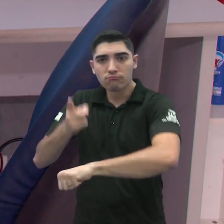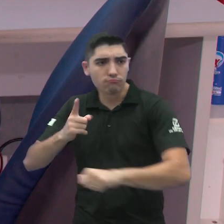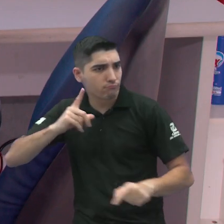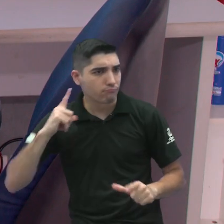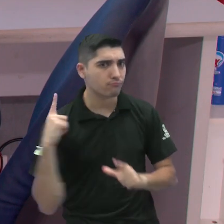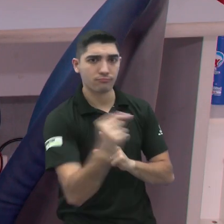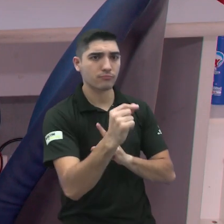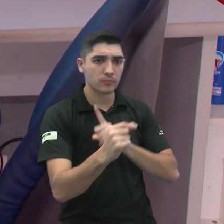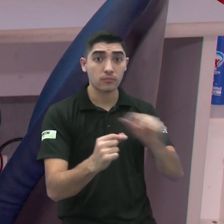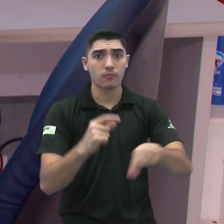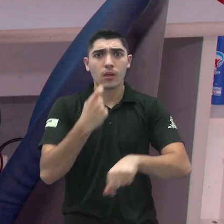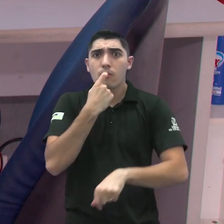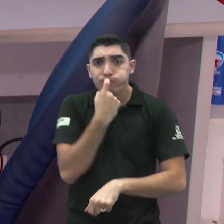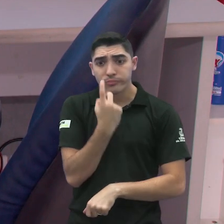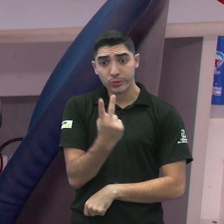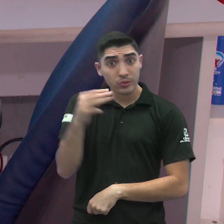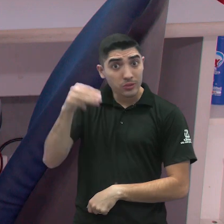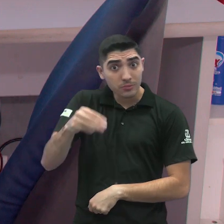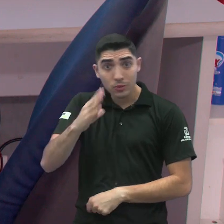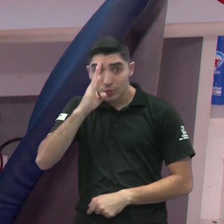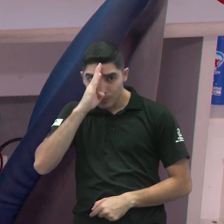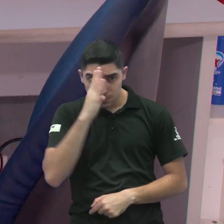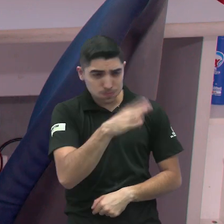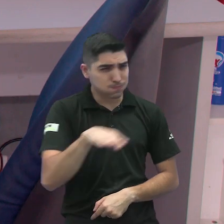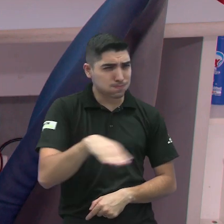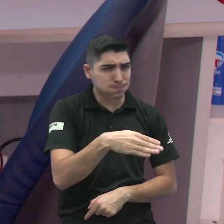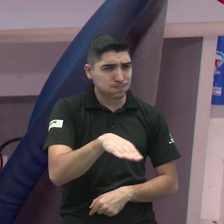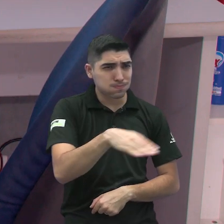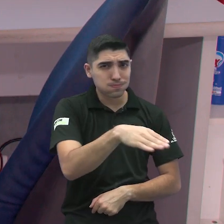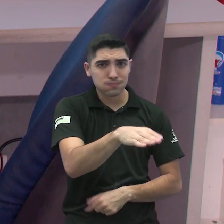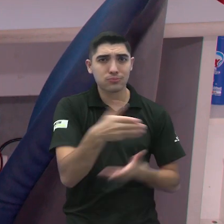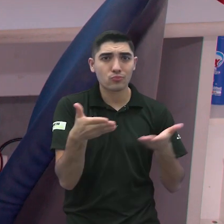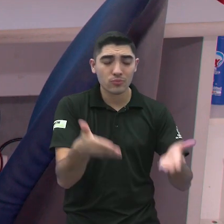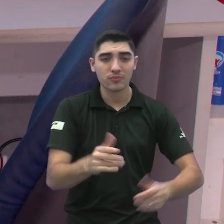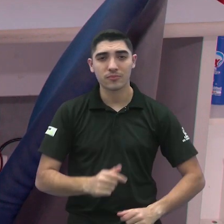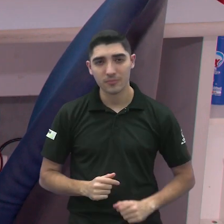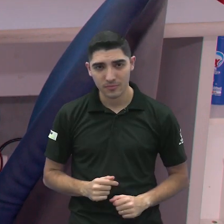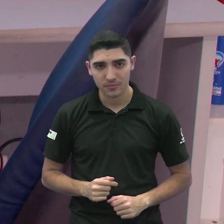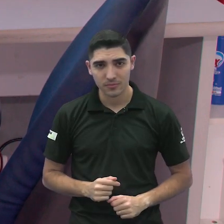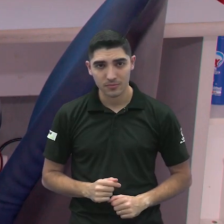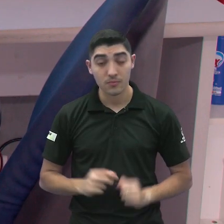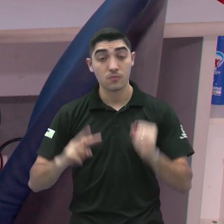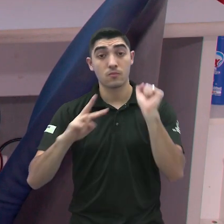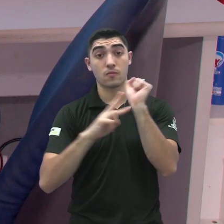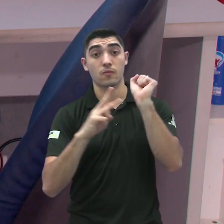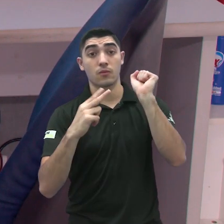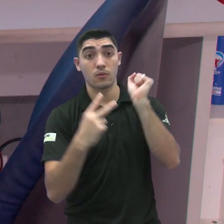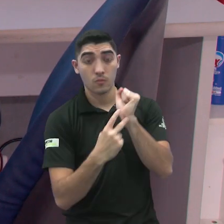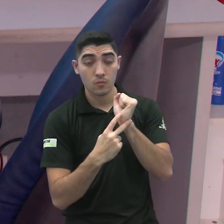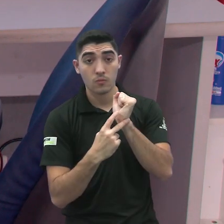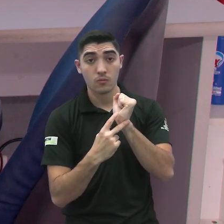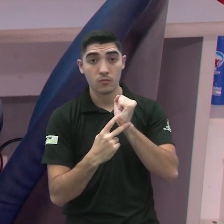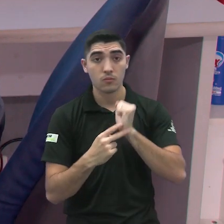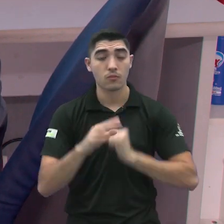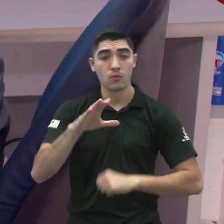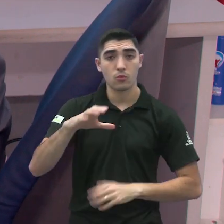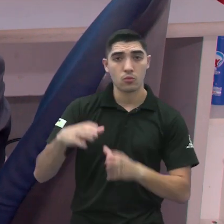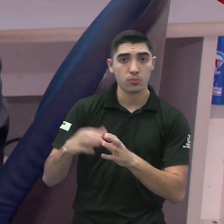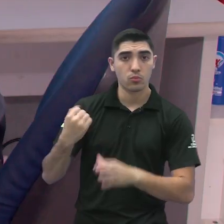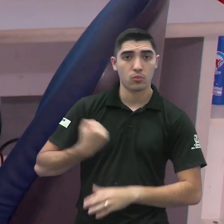eles largam o que estiver fazendo e em menos de 2 minutos já estão a caminho. Vila